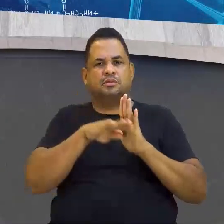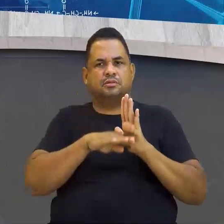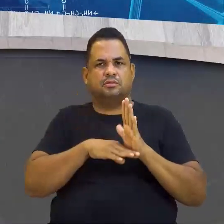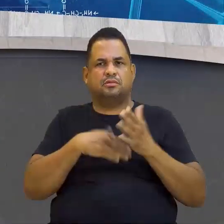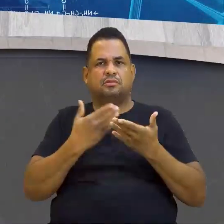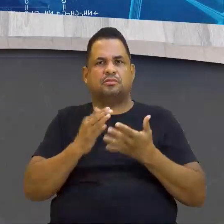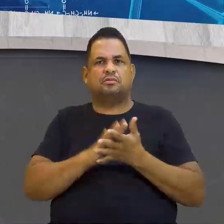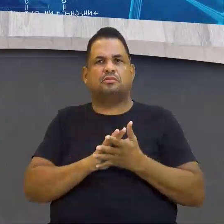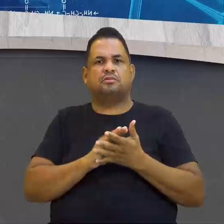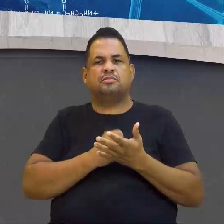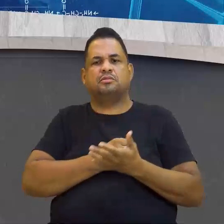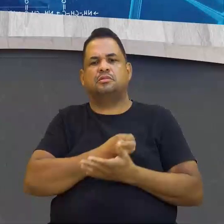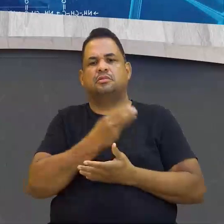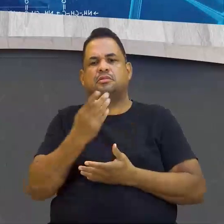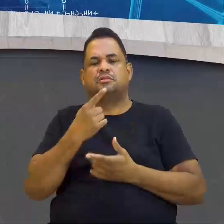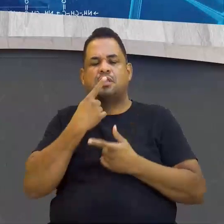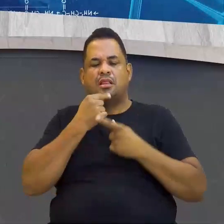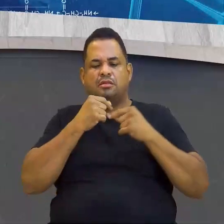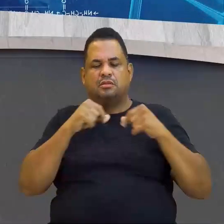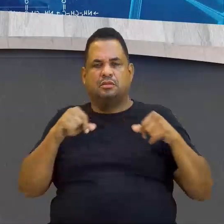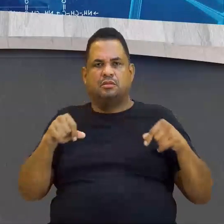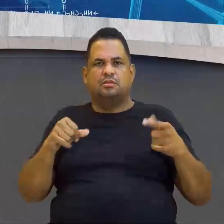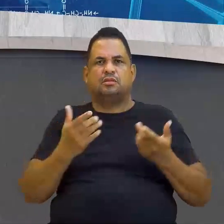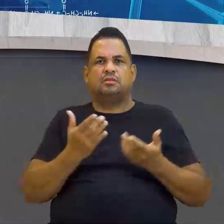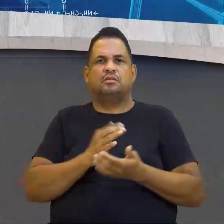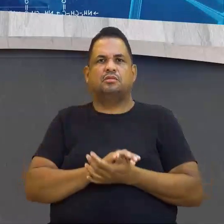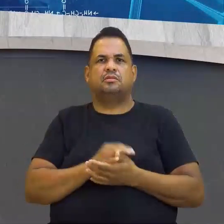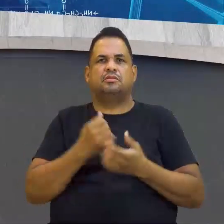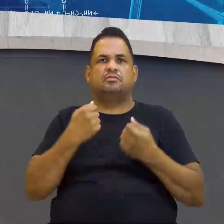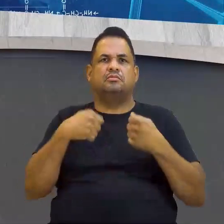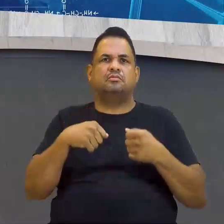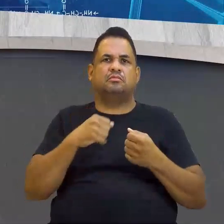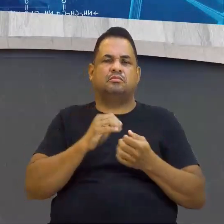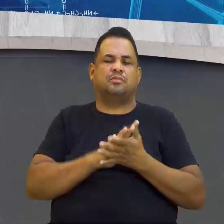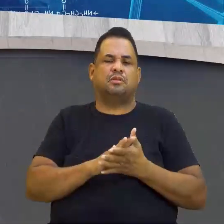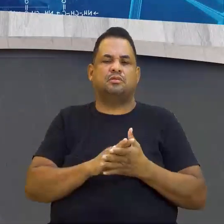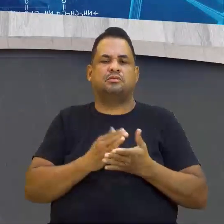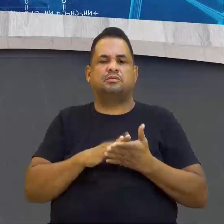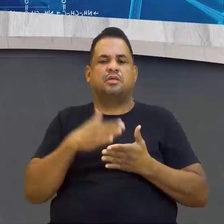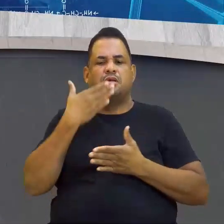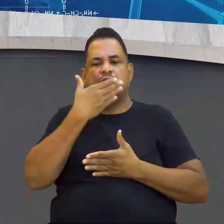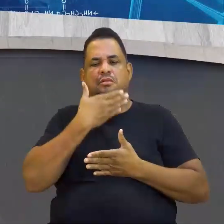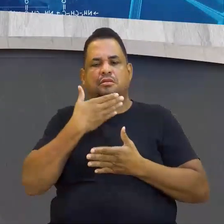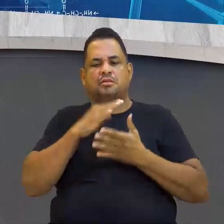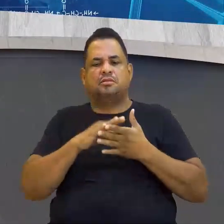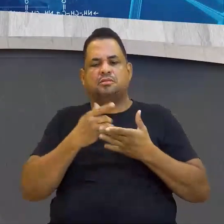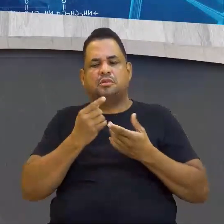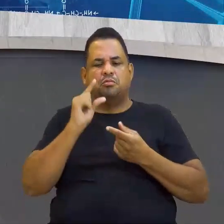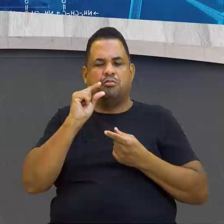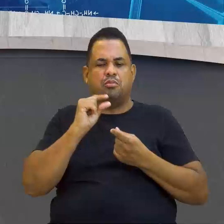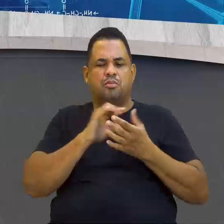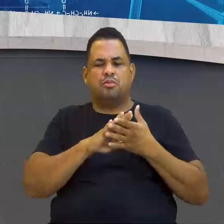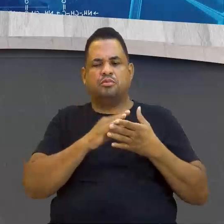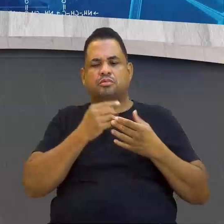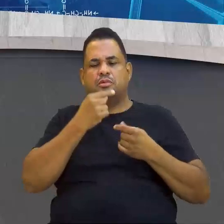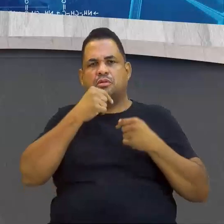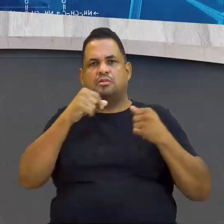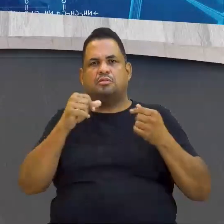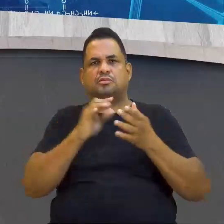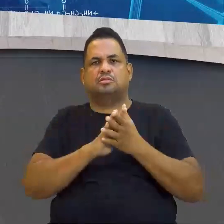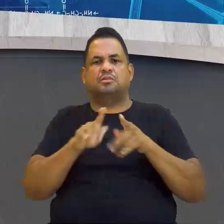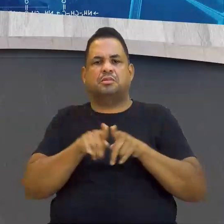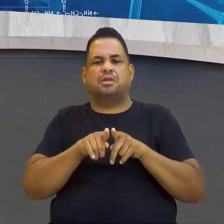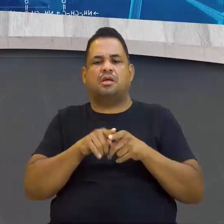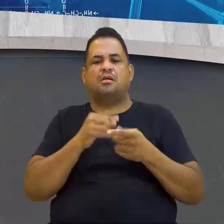a concentração de sal, né? Ela pode ser água doce, água salobra e tem ainda a água